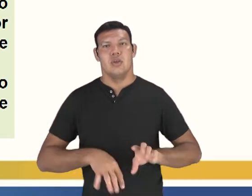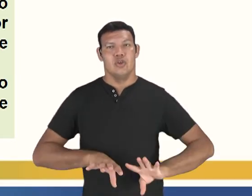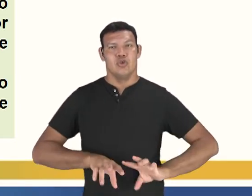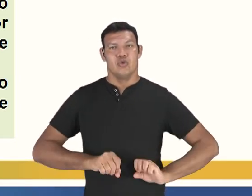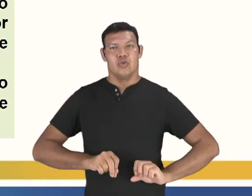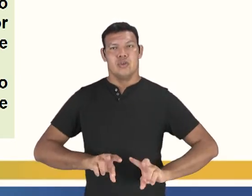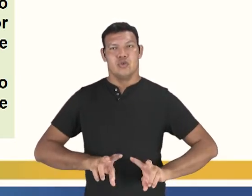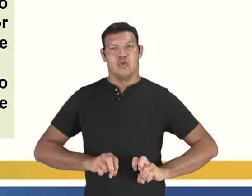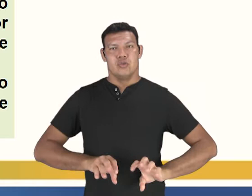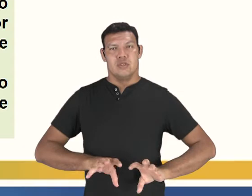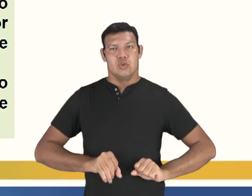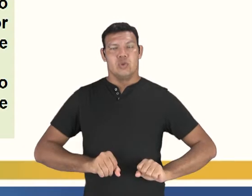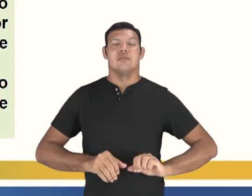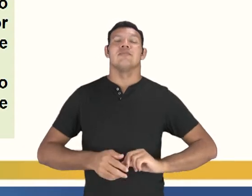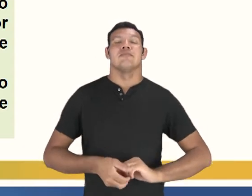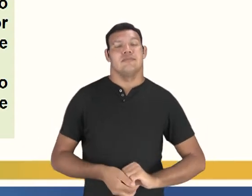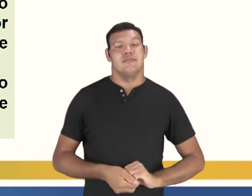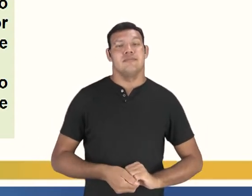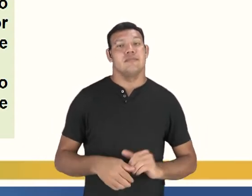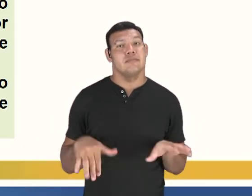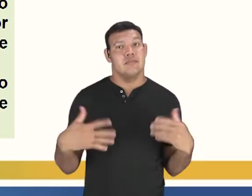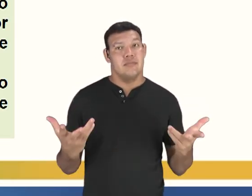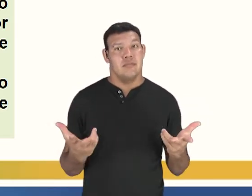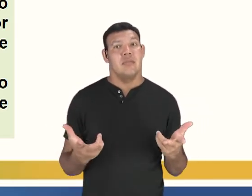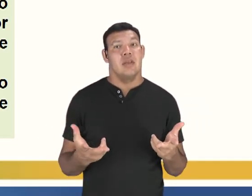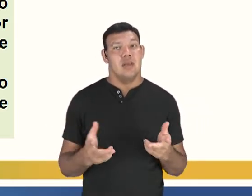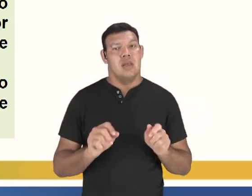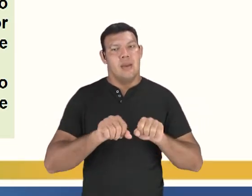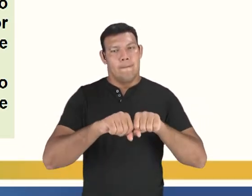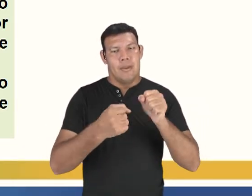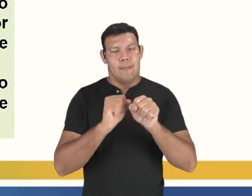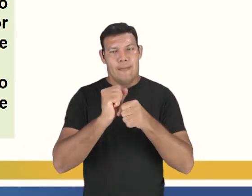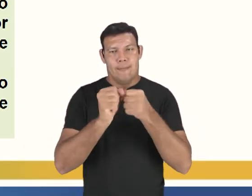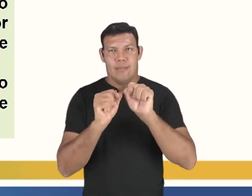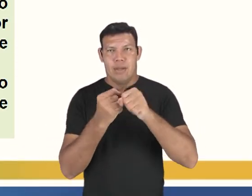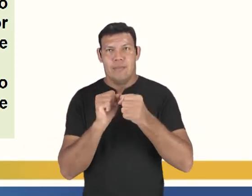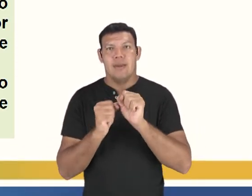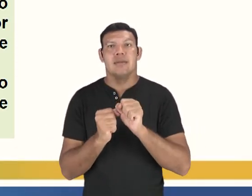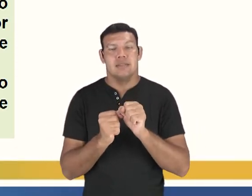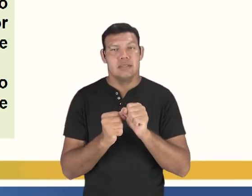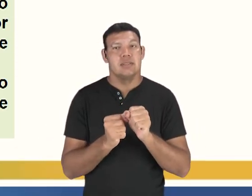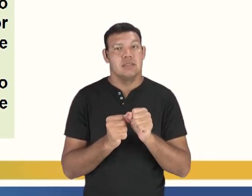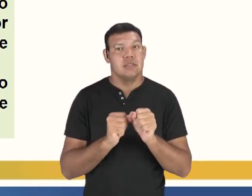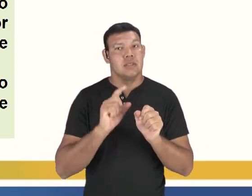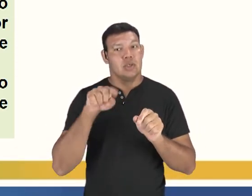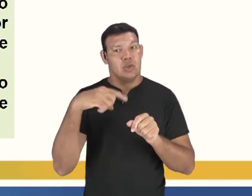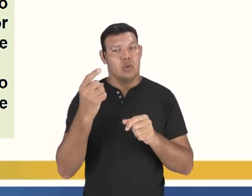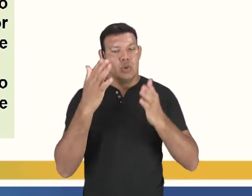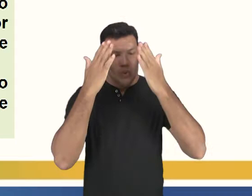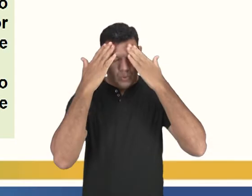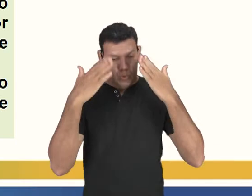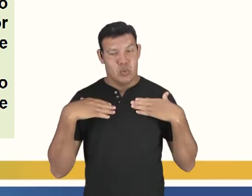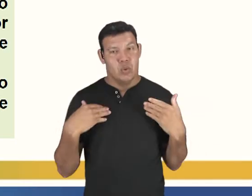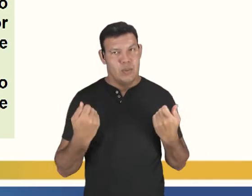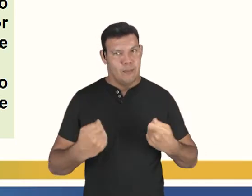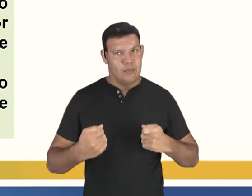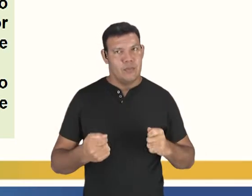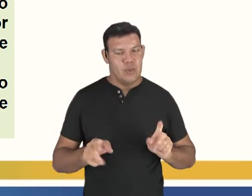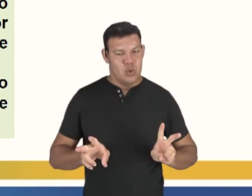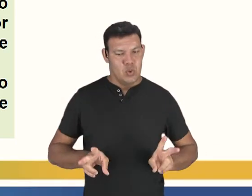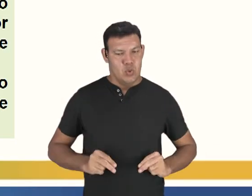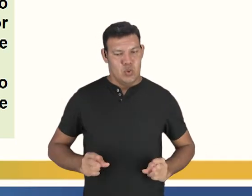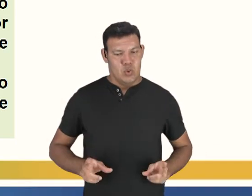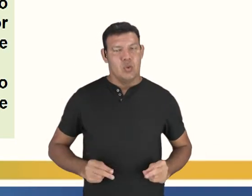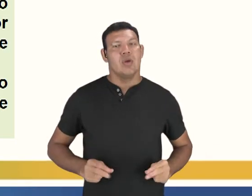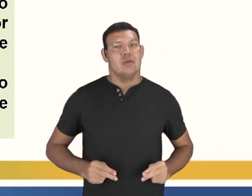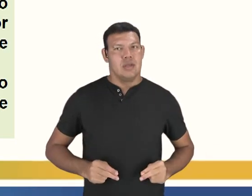da absorção dos nutrientes, tá? Então o alimento ele é quebrado para depois, né, aquilo que o corpo for precisar de nutrientes,